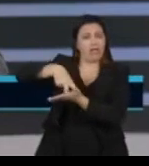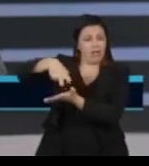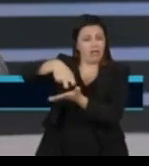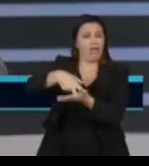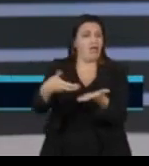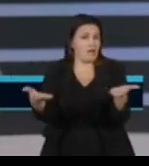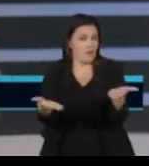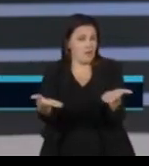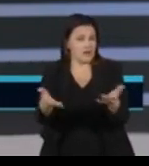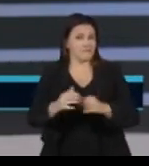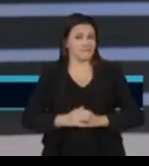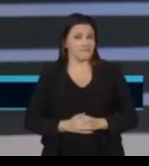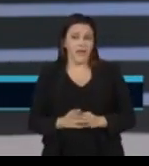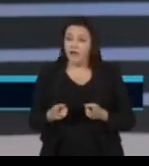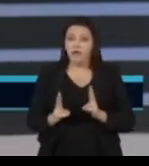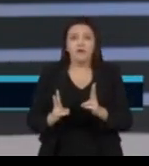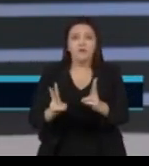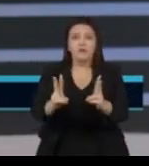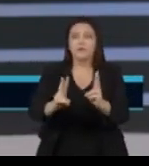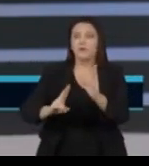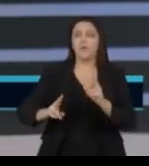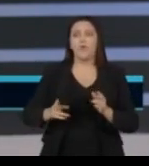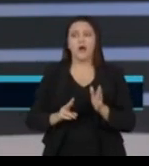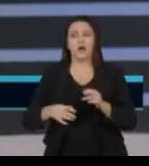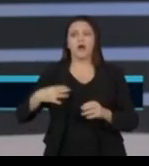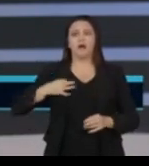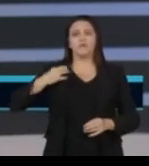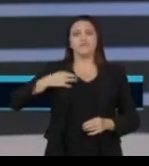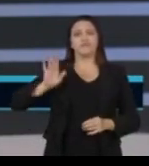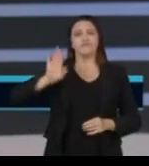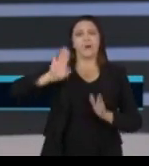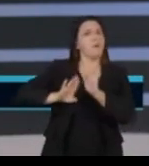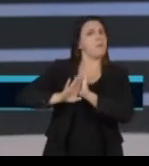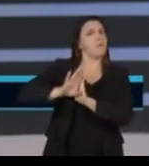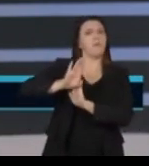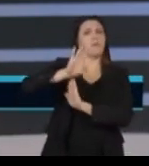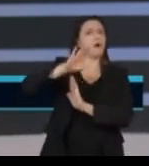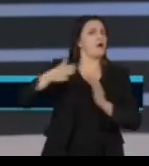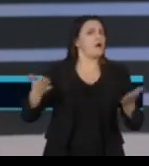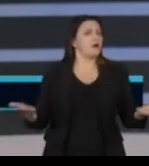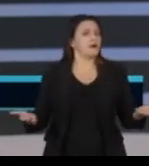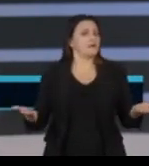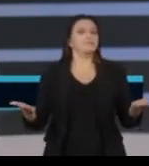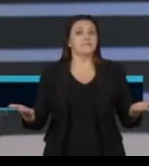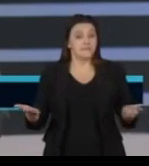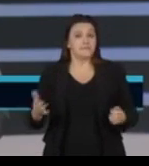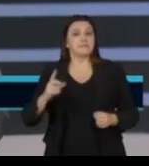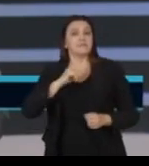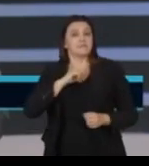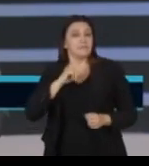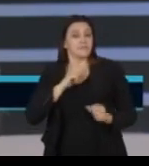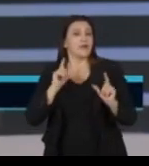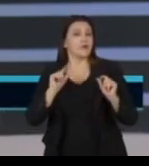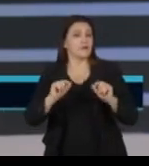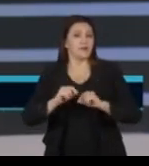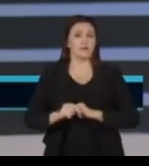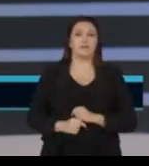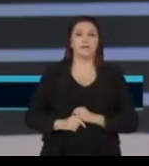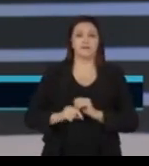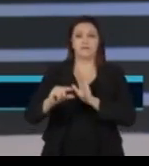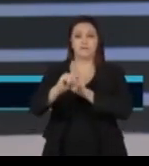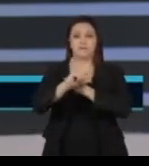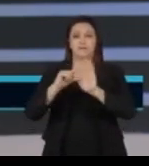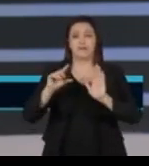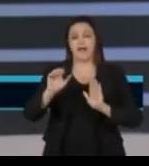condenação agora. E ele continua liderando as pesquisas. Então, eu acho que tem uma citação da Jane